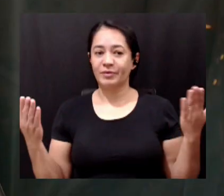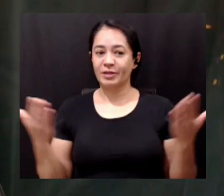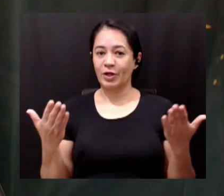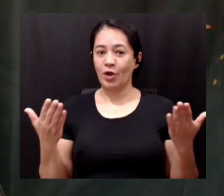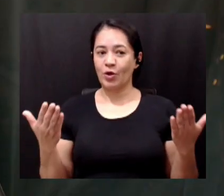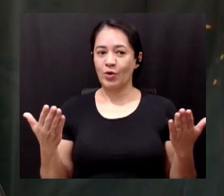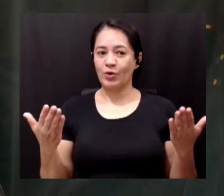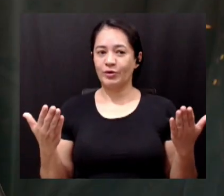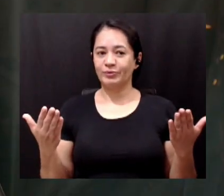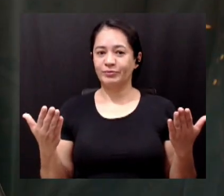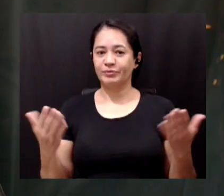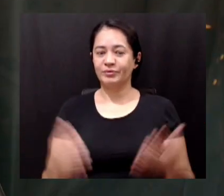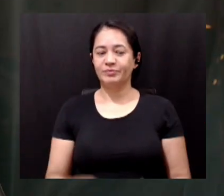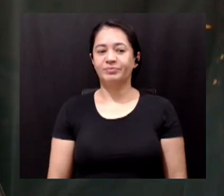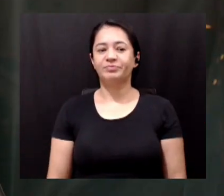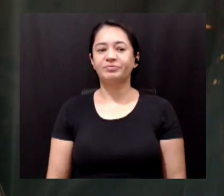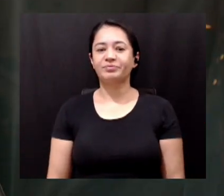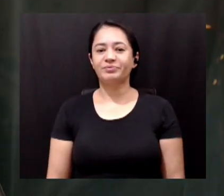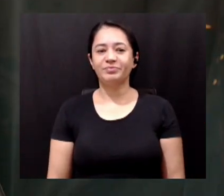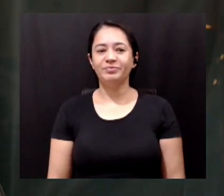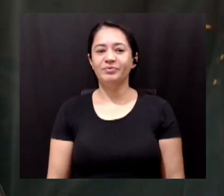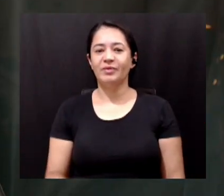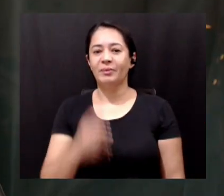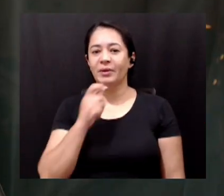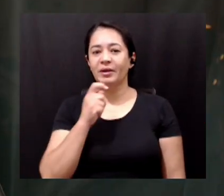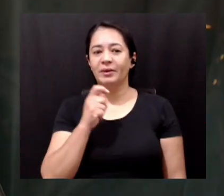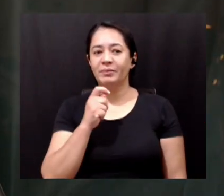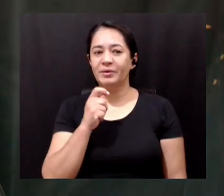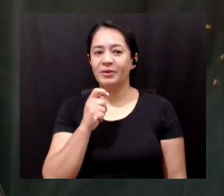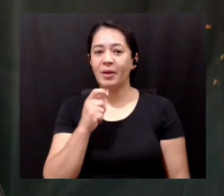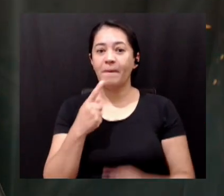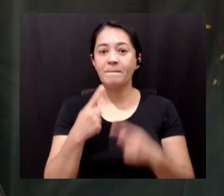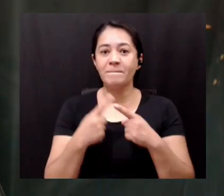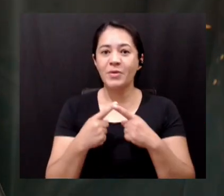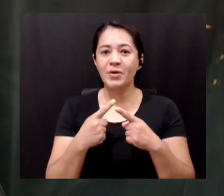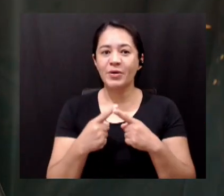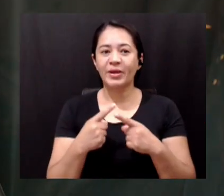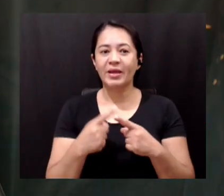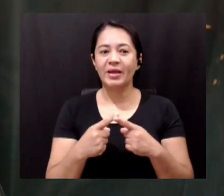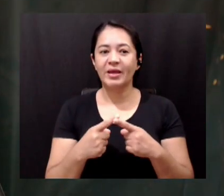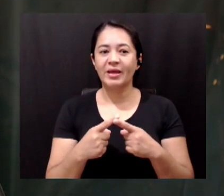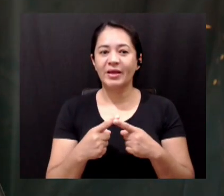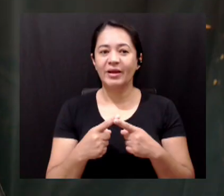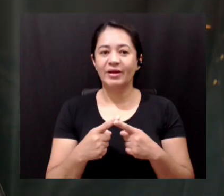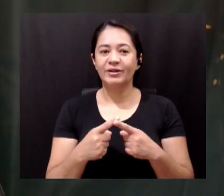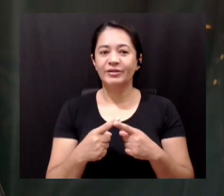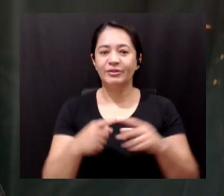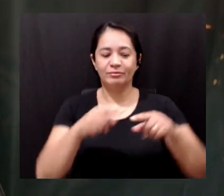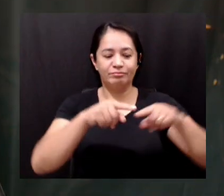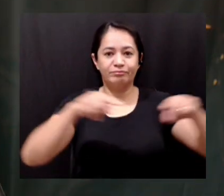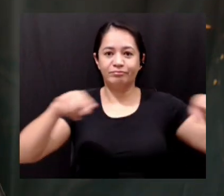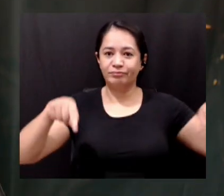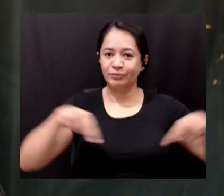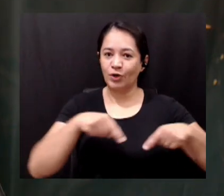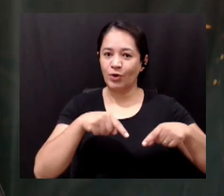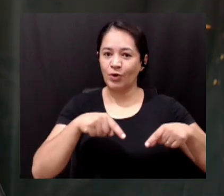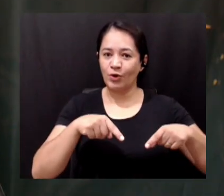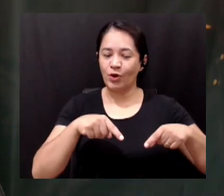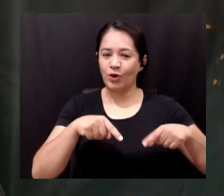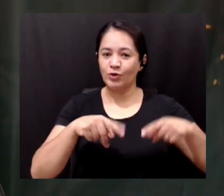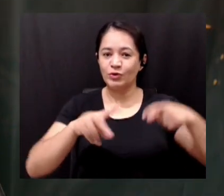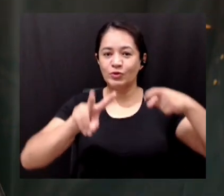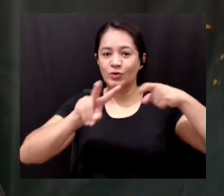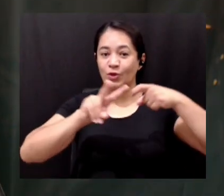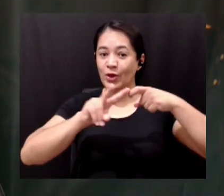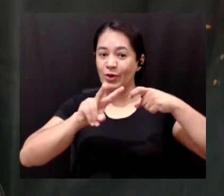boletim do André Aranha, porque o consultório móvel veterinário tem